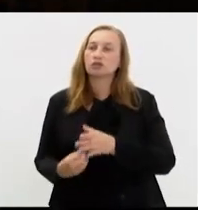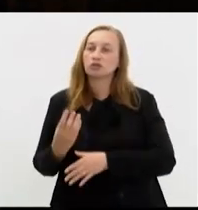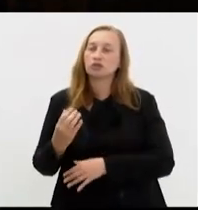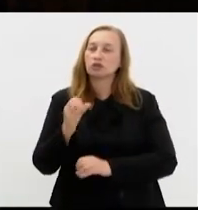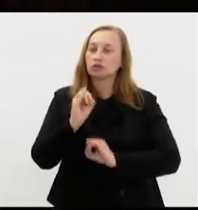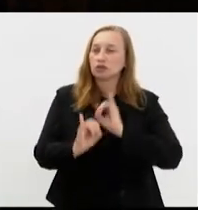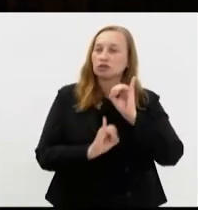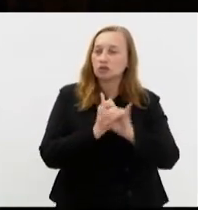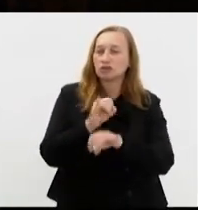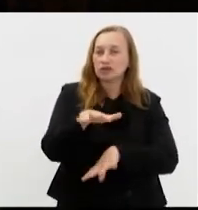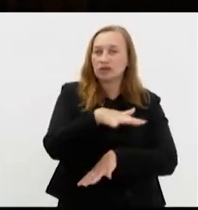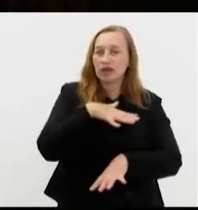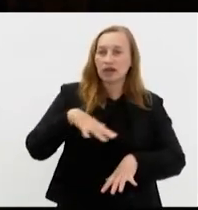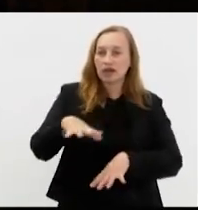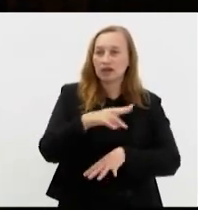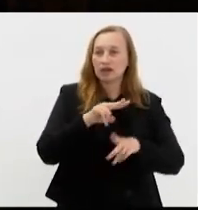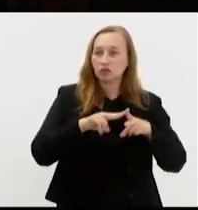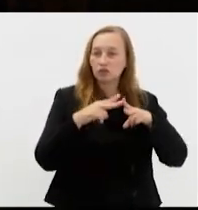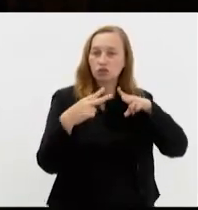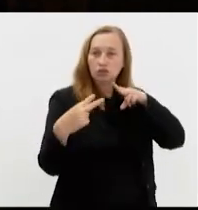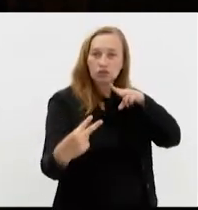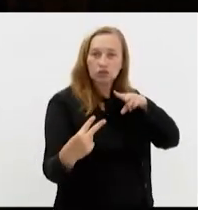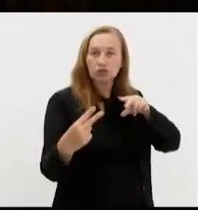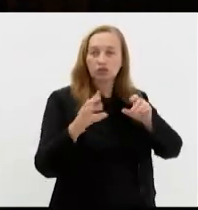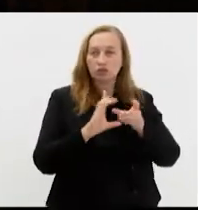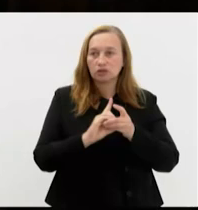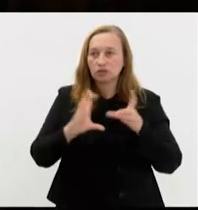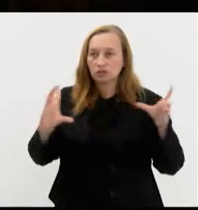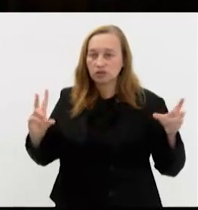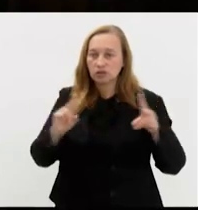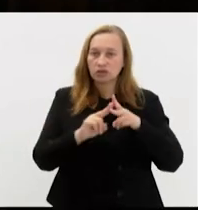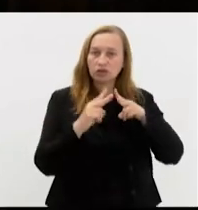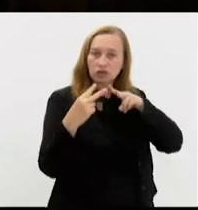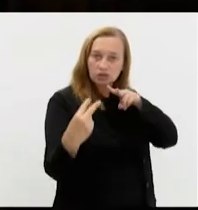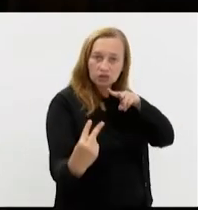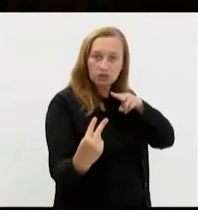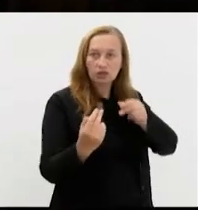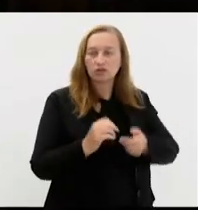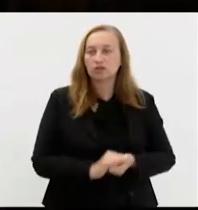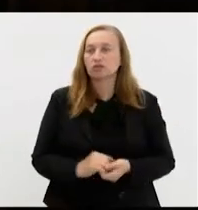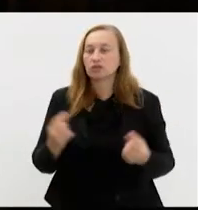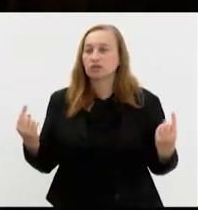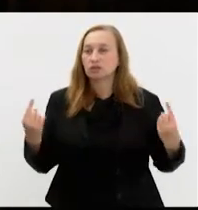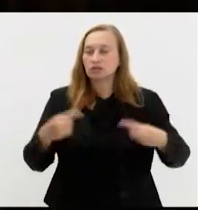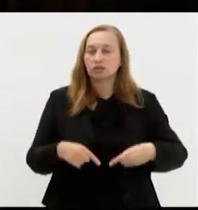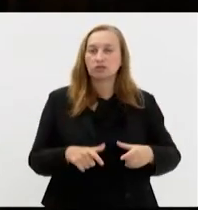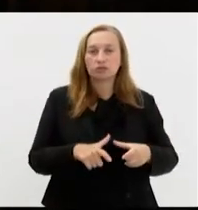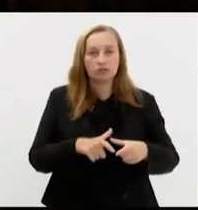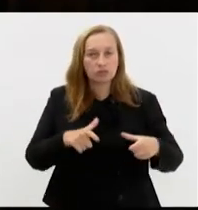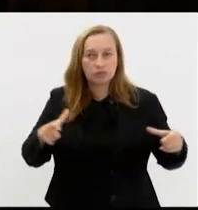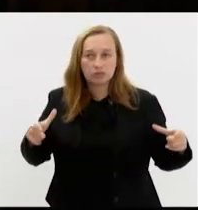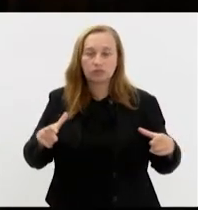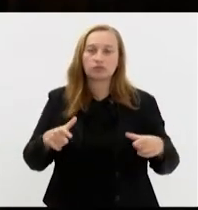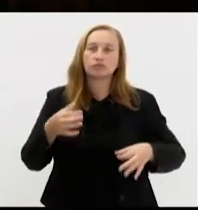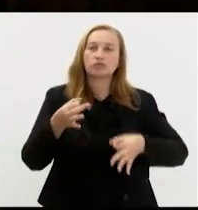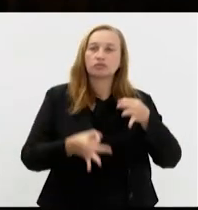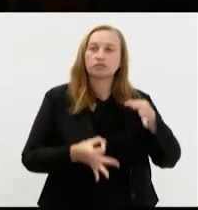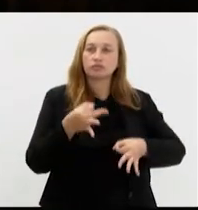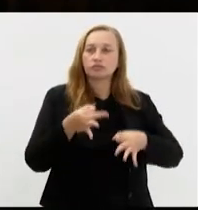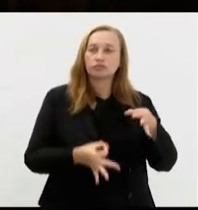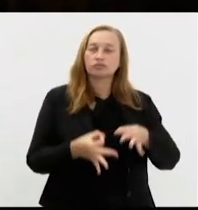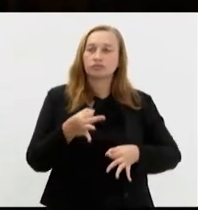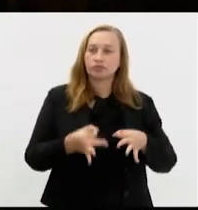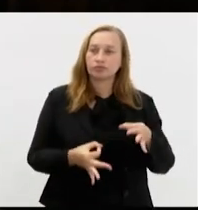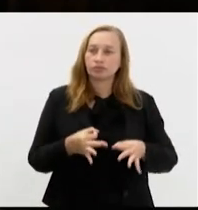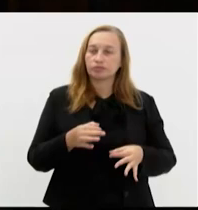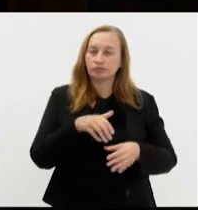cenário digital desse cenário de democracia digital que é Um Desafio gigantesco paraa justiça eleitoral